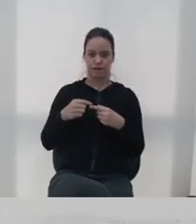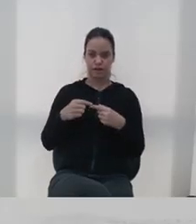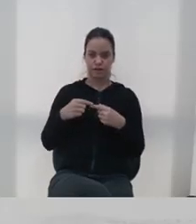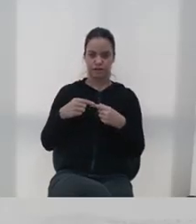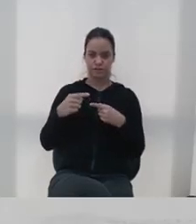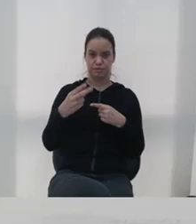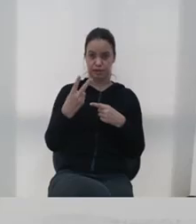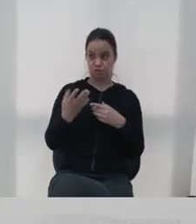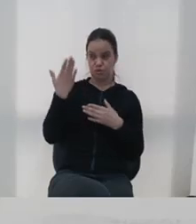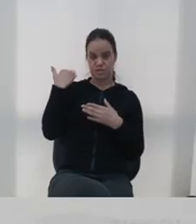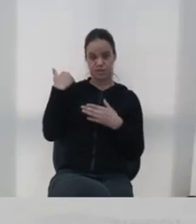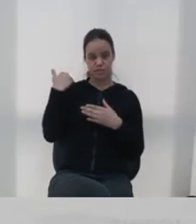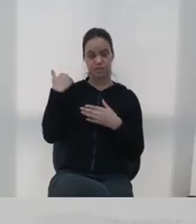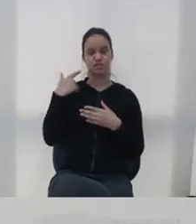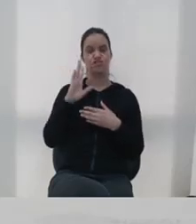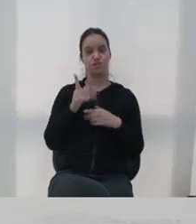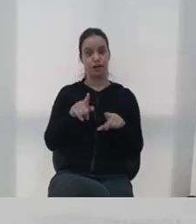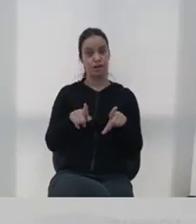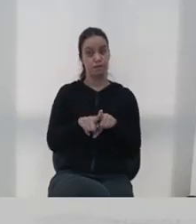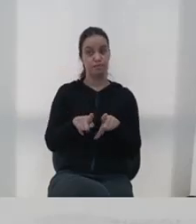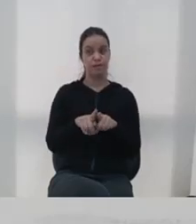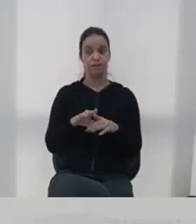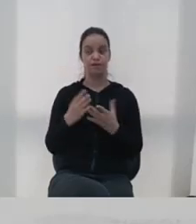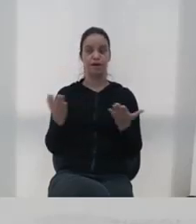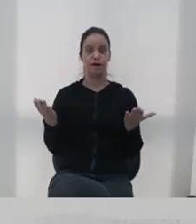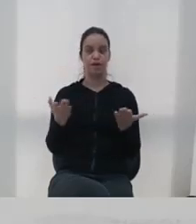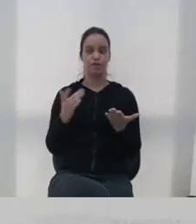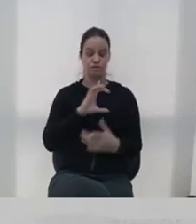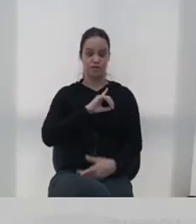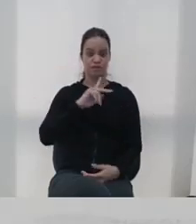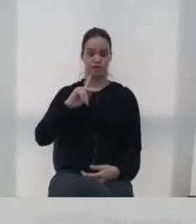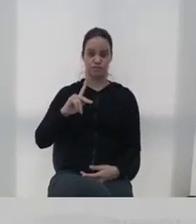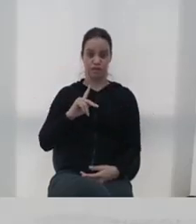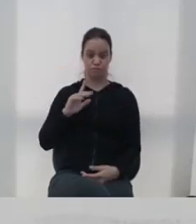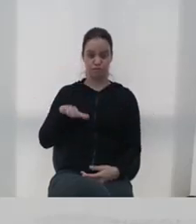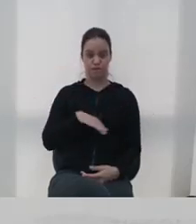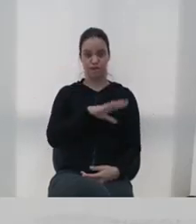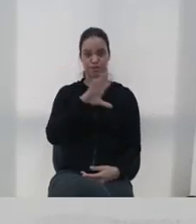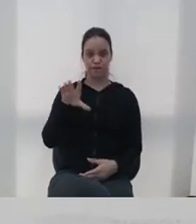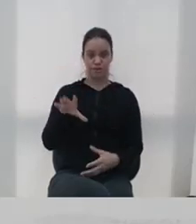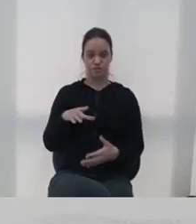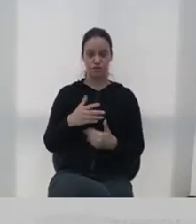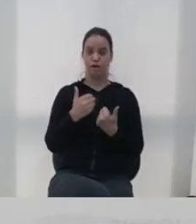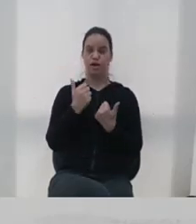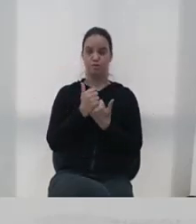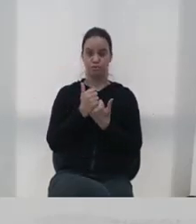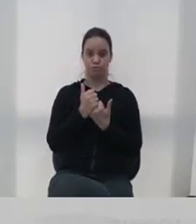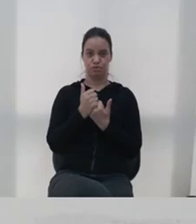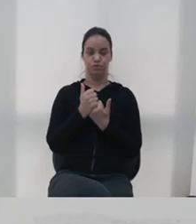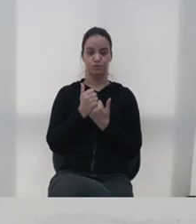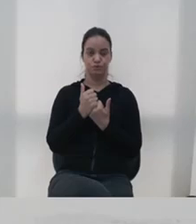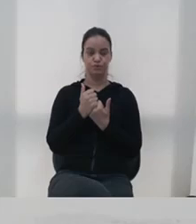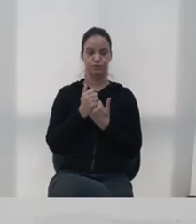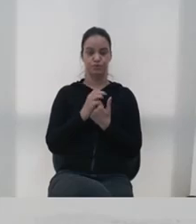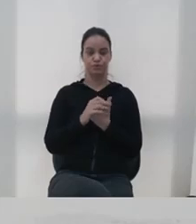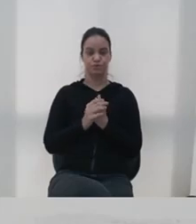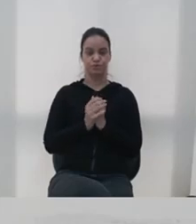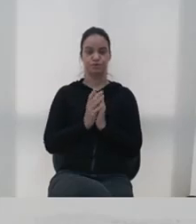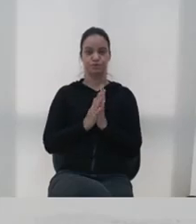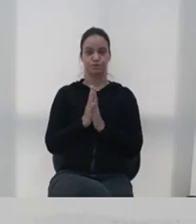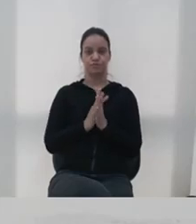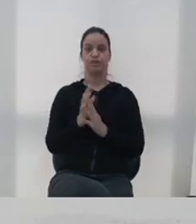Senhoria foi orientado novamente nesse sentido, e fica aqui a Defensoria Pública Geral e a segunda Subdefensoria Pública